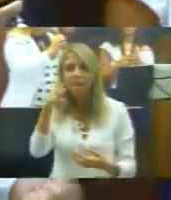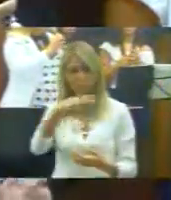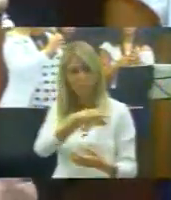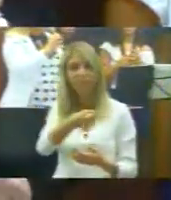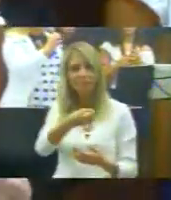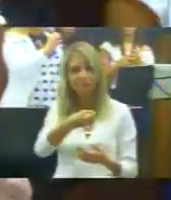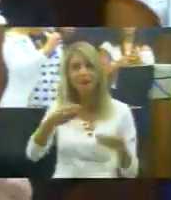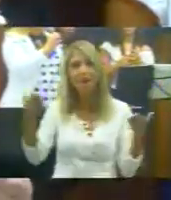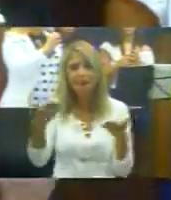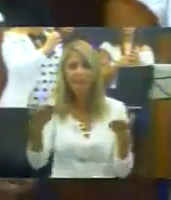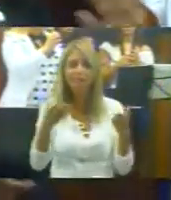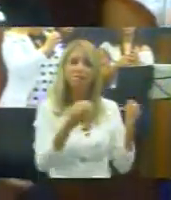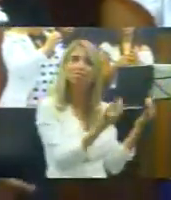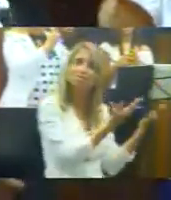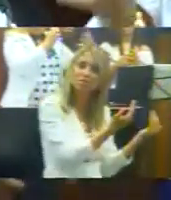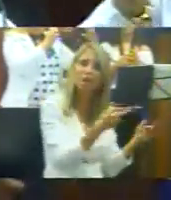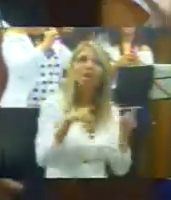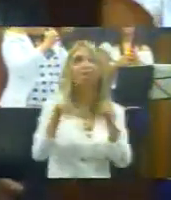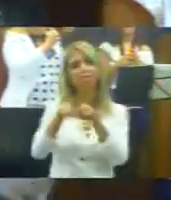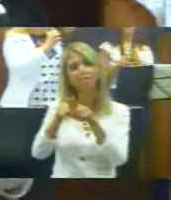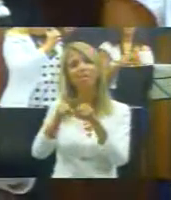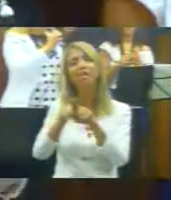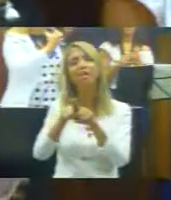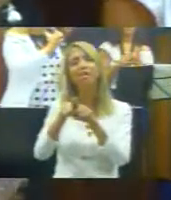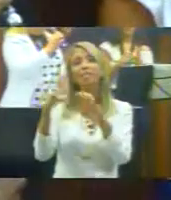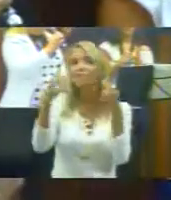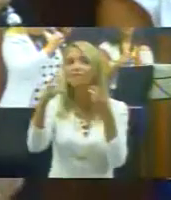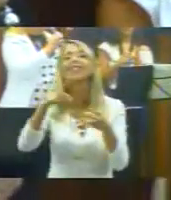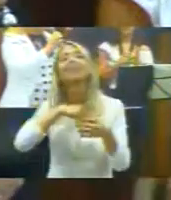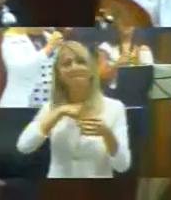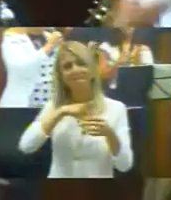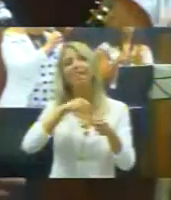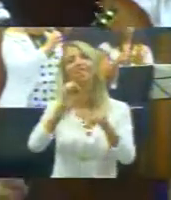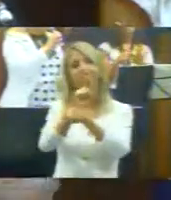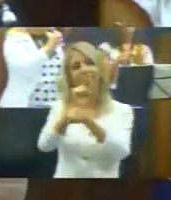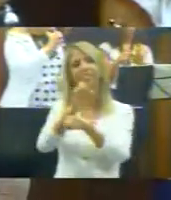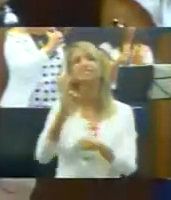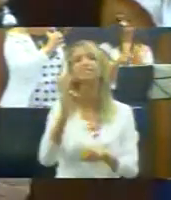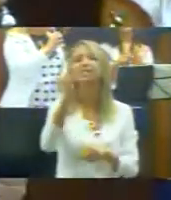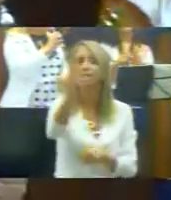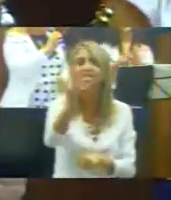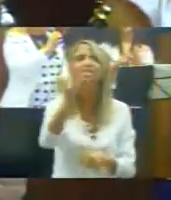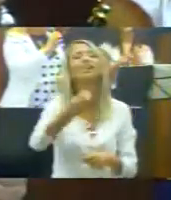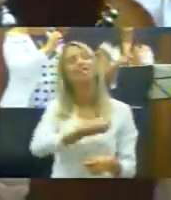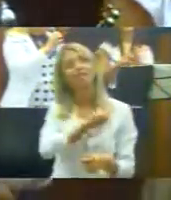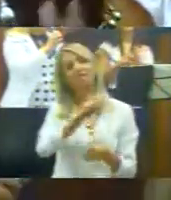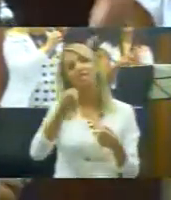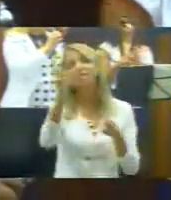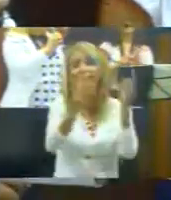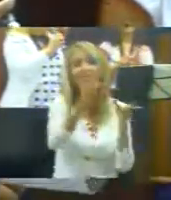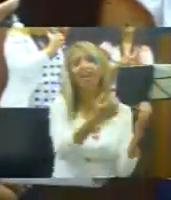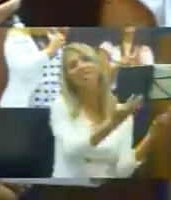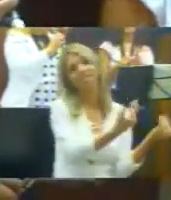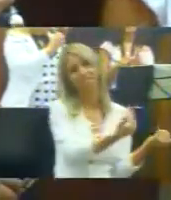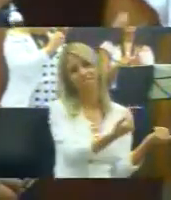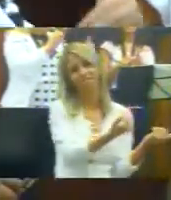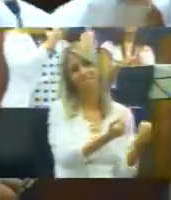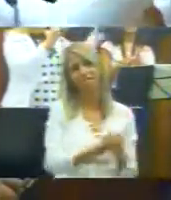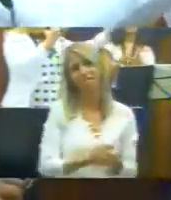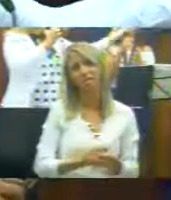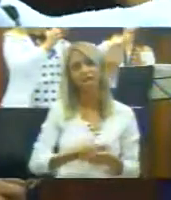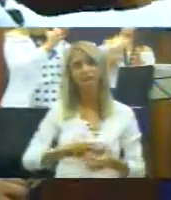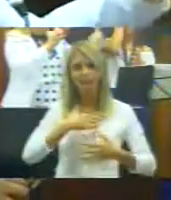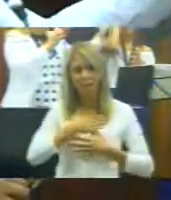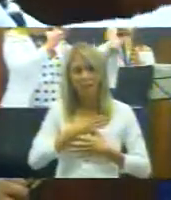jovem também, poder perceber que ainda existe esperança para o nosso país, que é através da vida de vocês. E faço questão, já